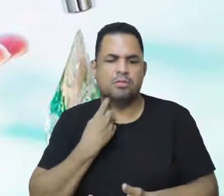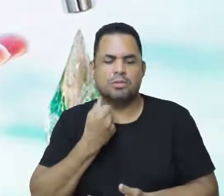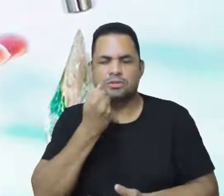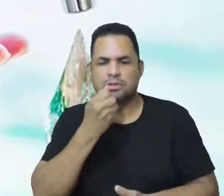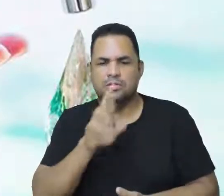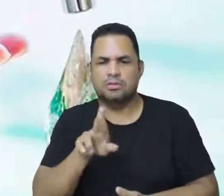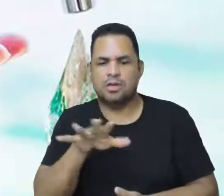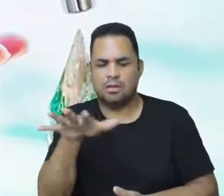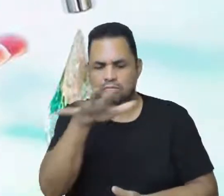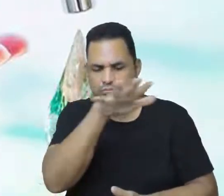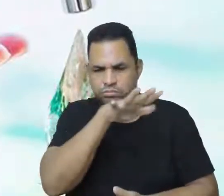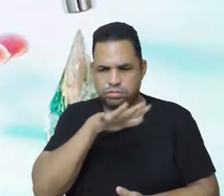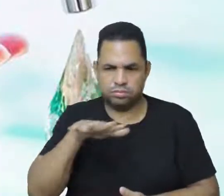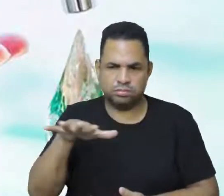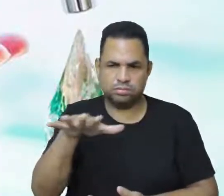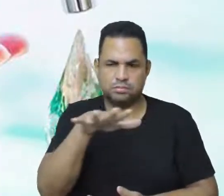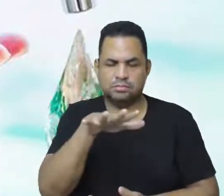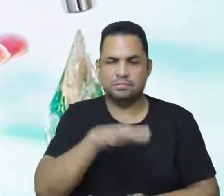atmosférica.